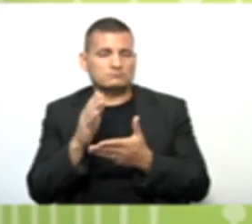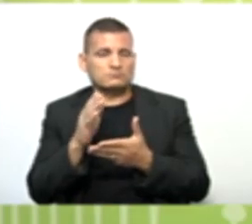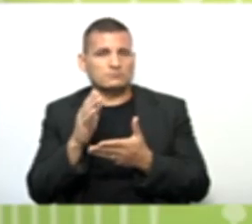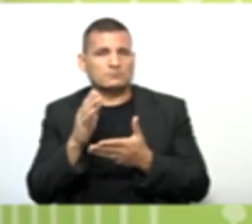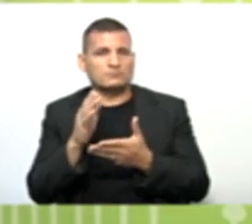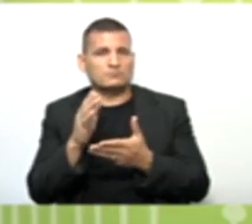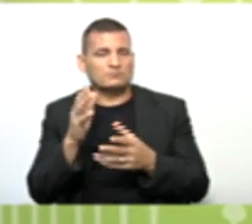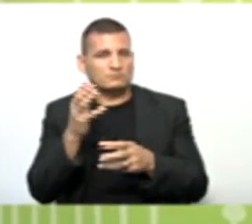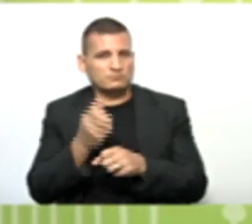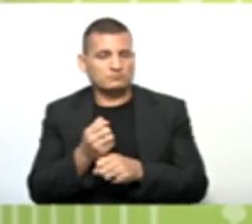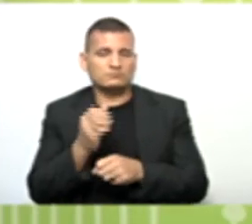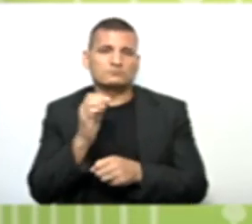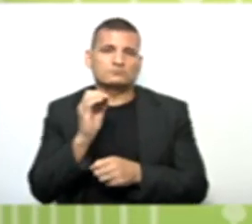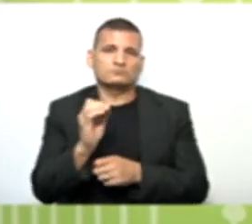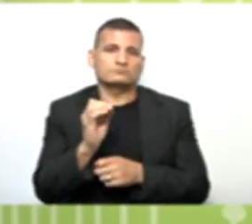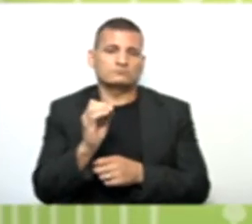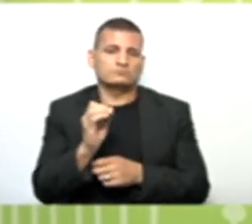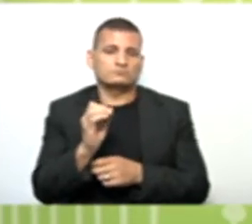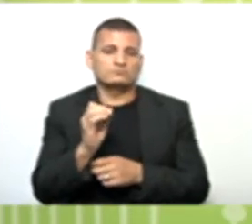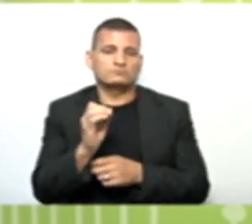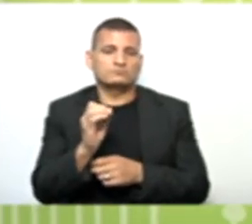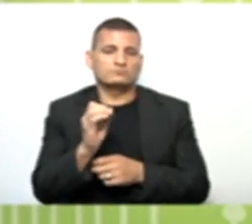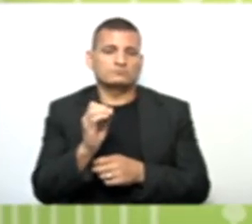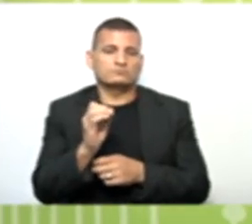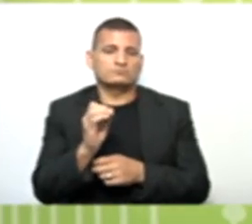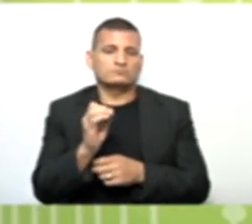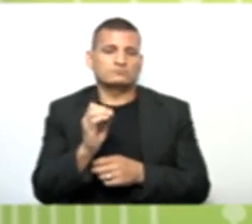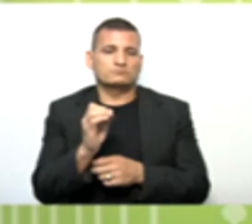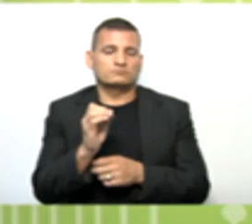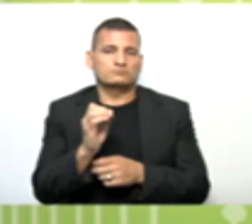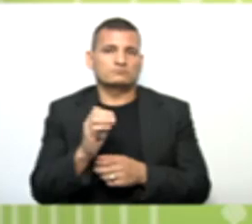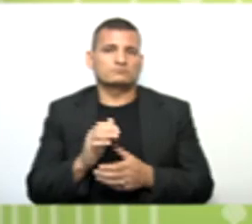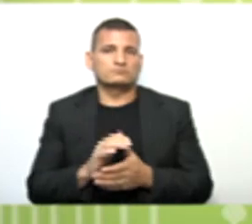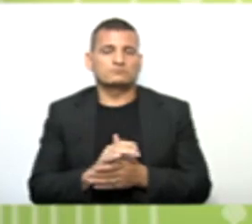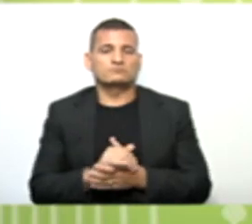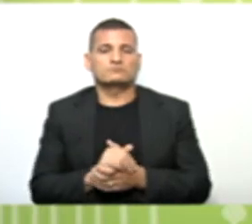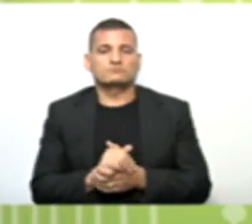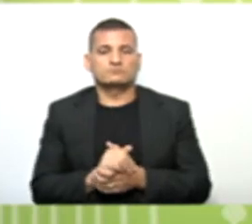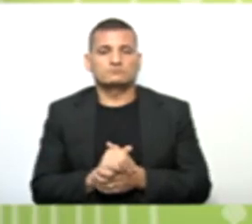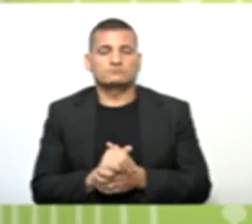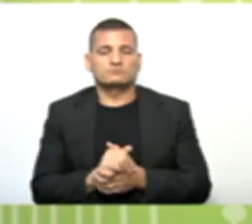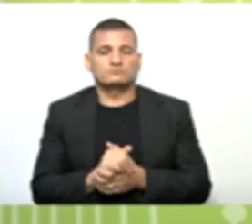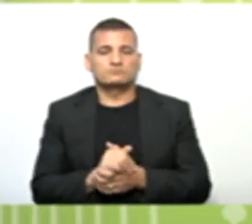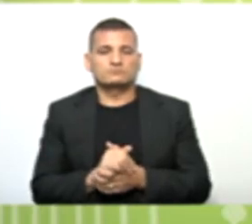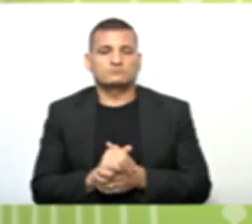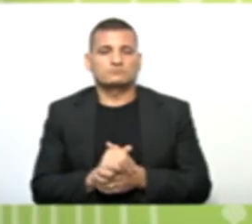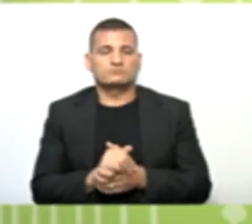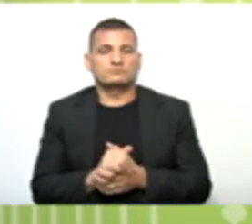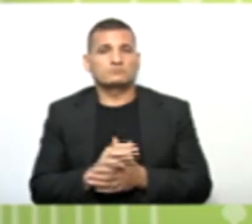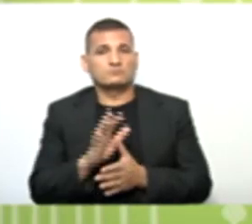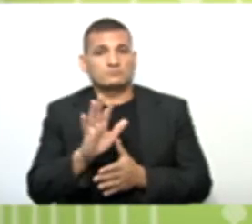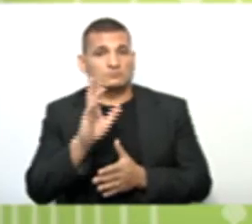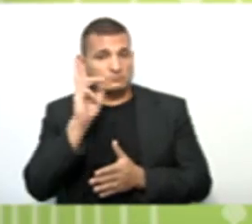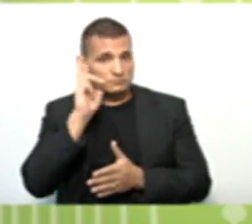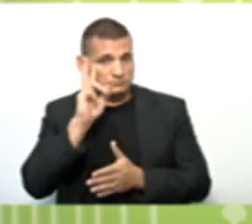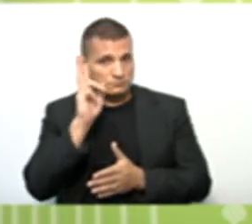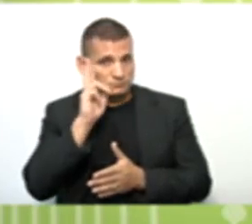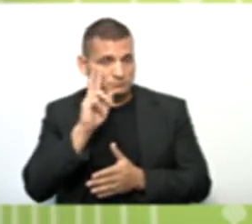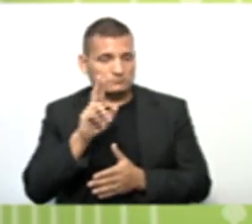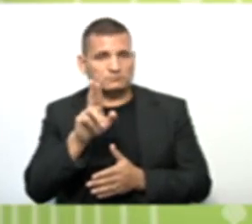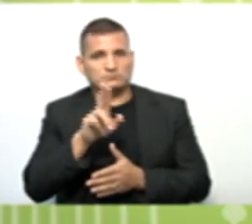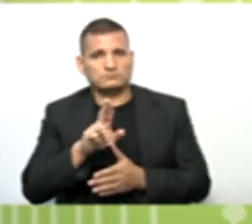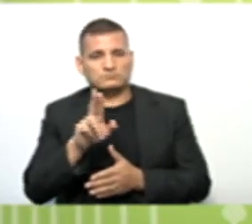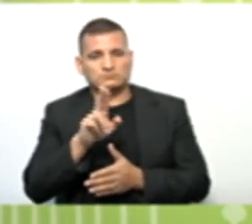certo? É um número inteiro, né, o resultado. Então, nós temos que lembrar de utilizar